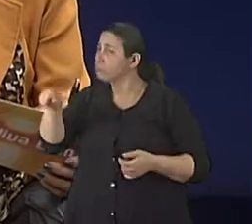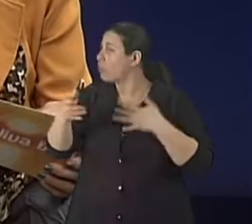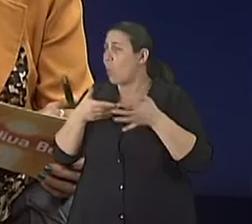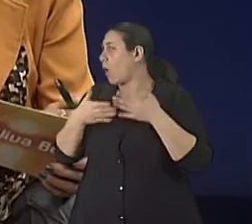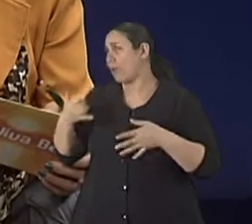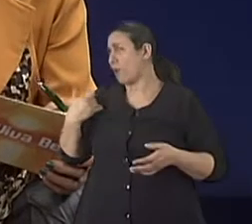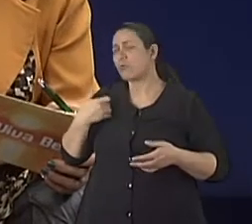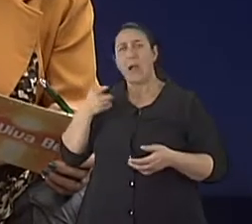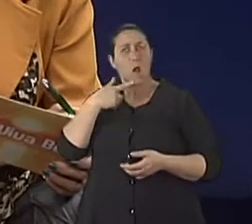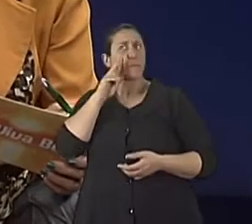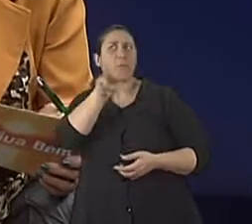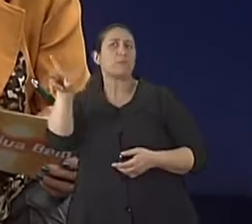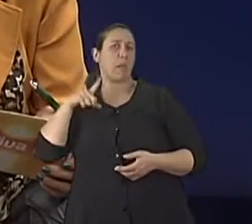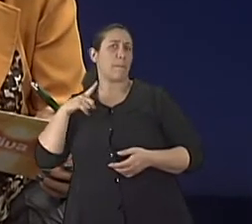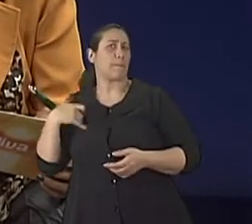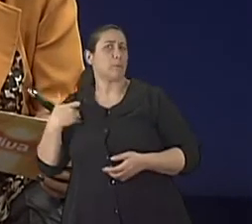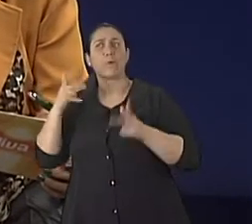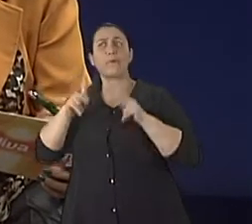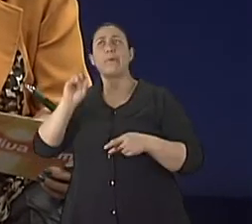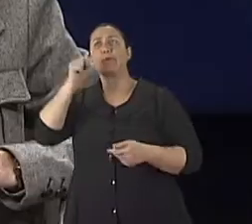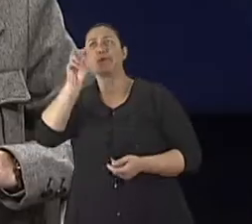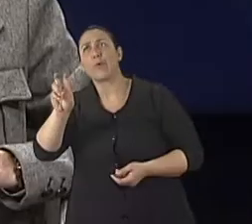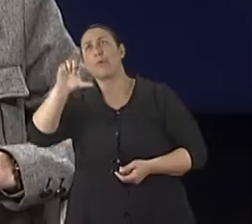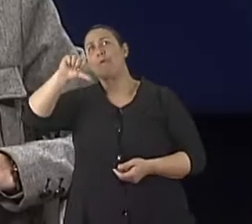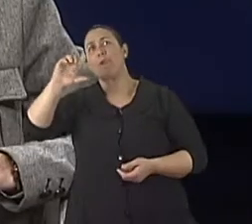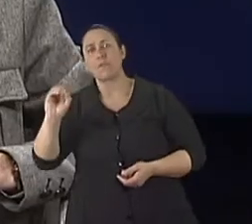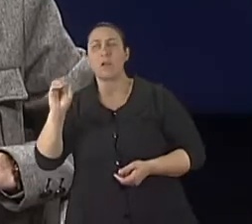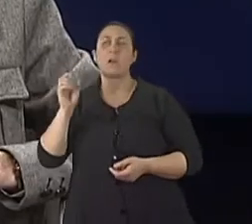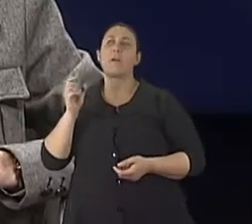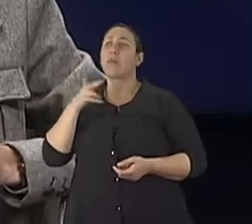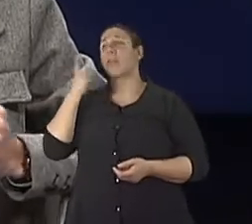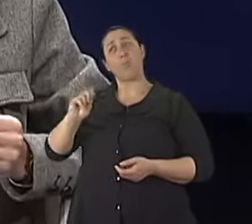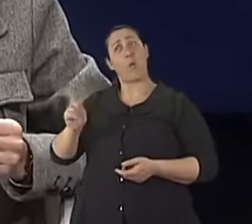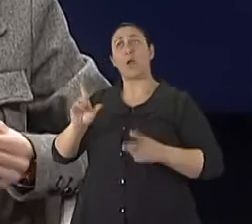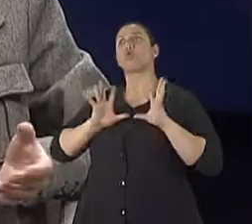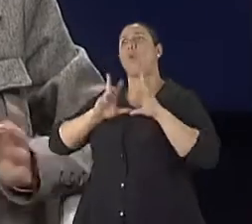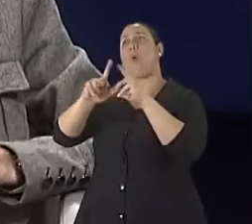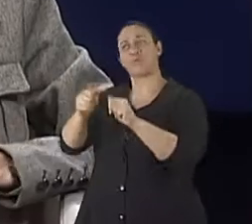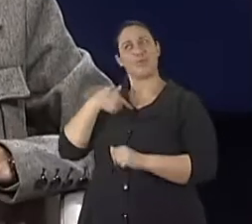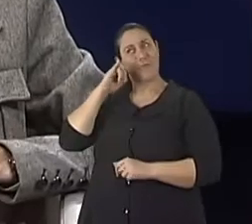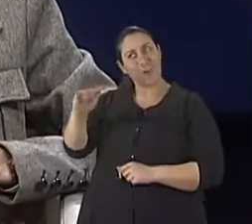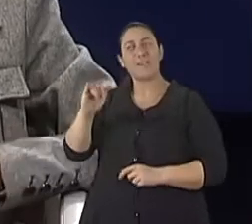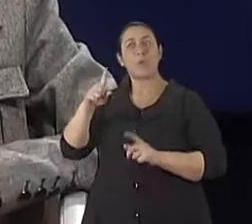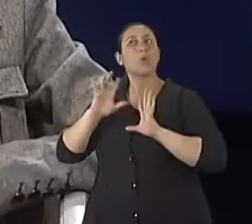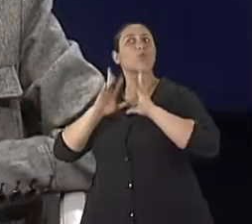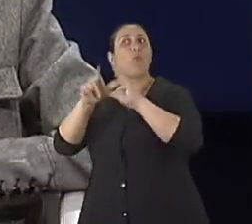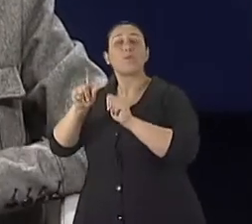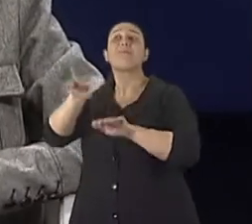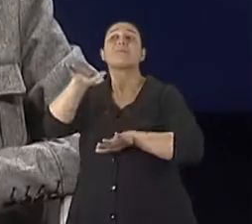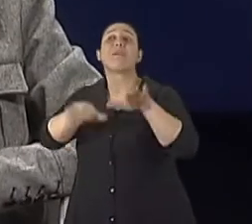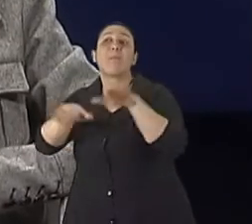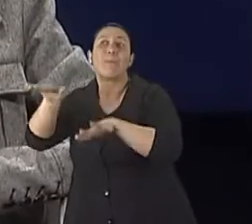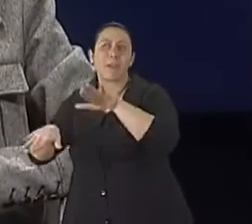que estão me ouvindo 1 8590 exatamente não não é com qualquer idade como eu comentei são é pessoas